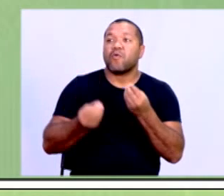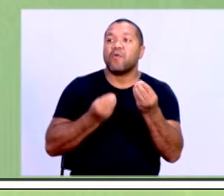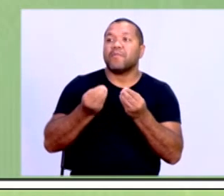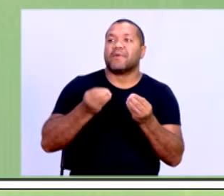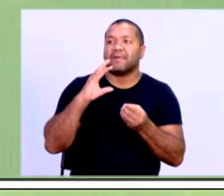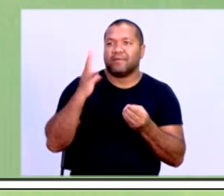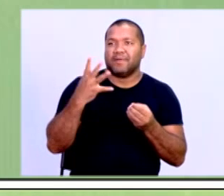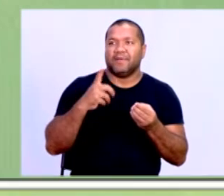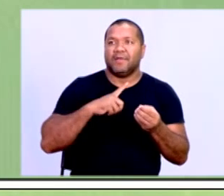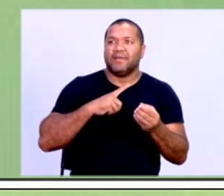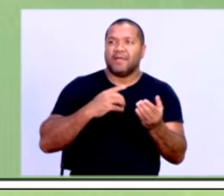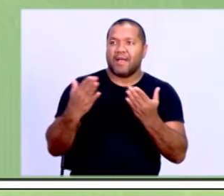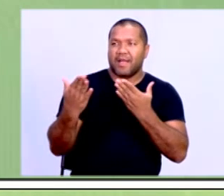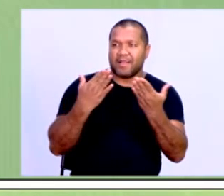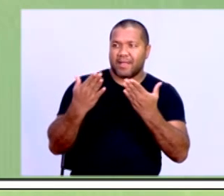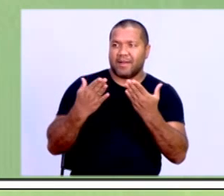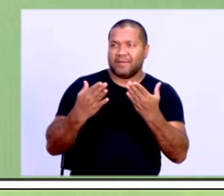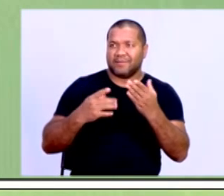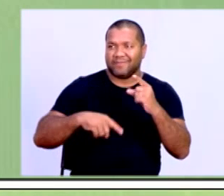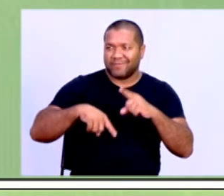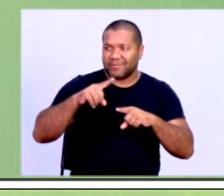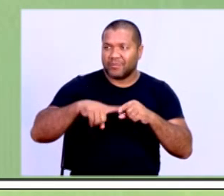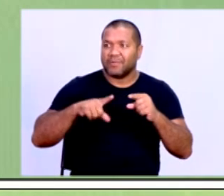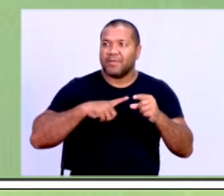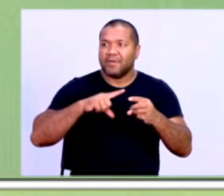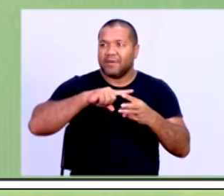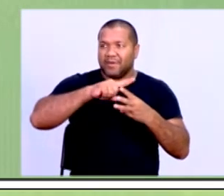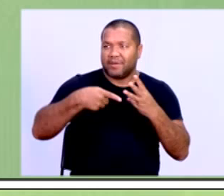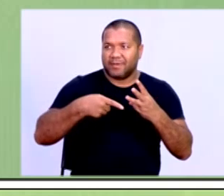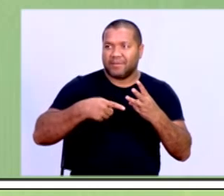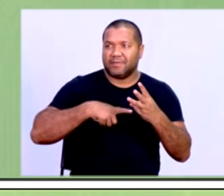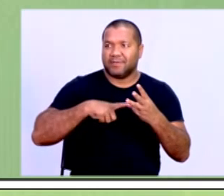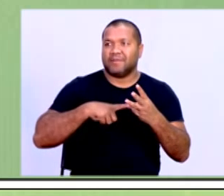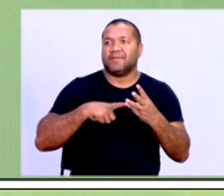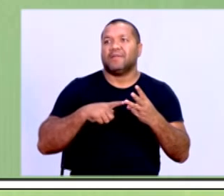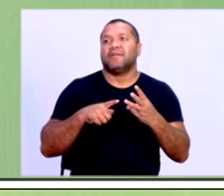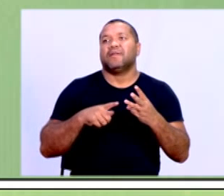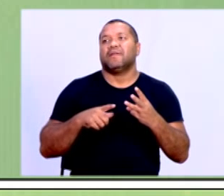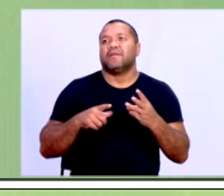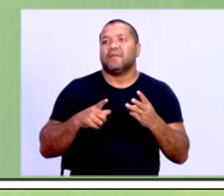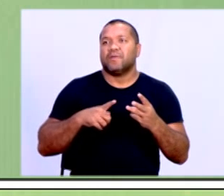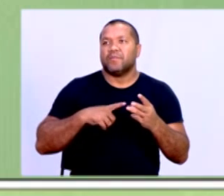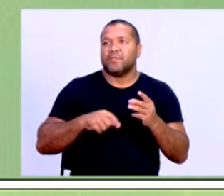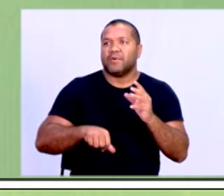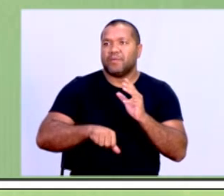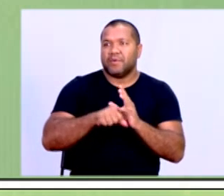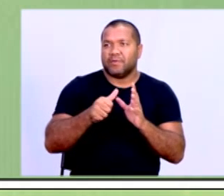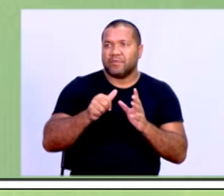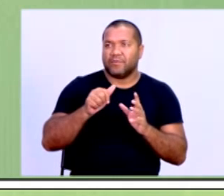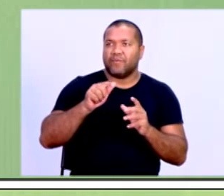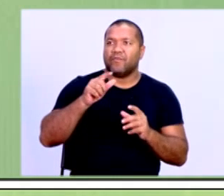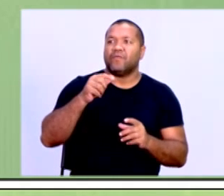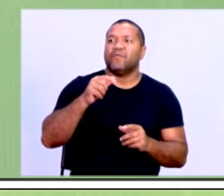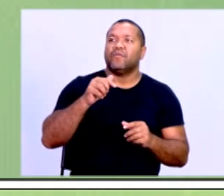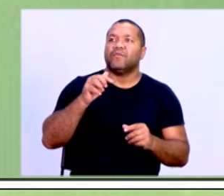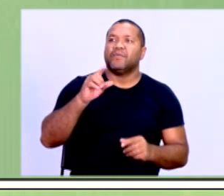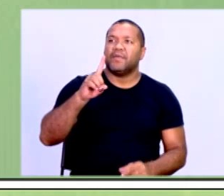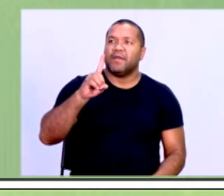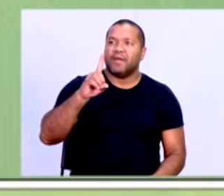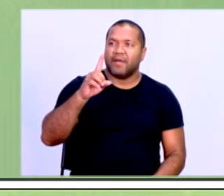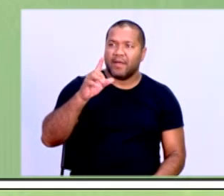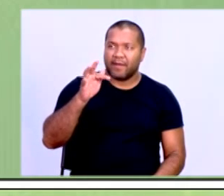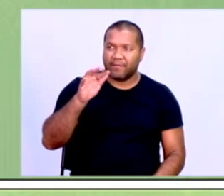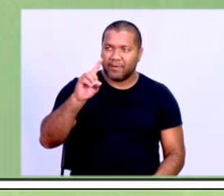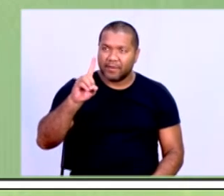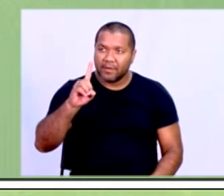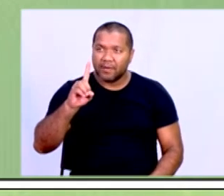estruturada possui três técnicas: o diagrama de fluxo de dados, o famoso DFD,